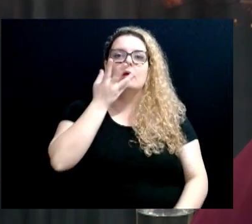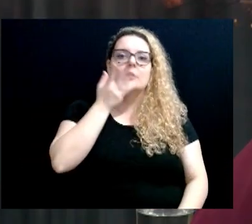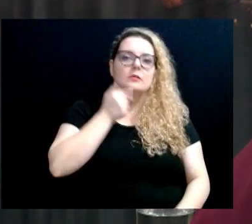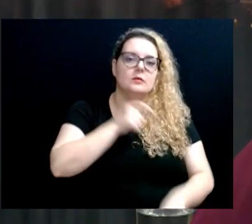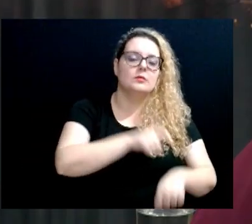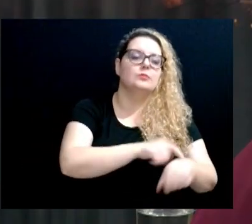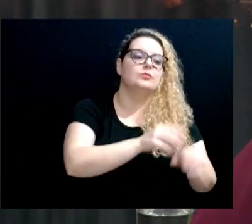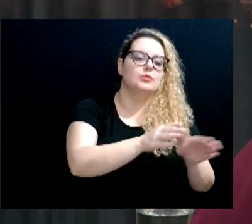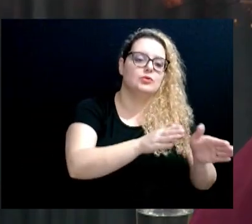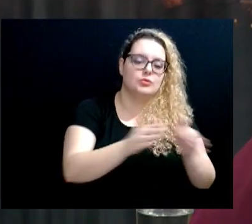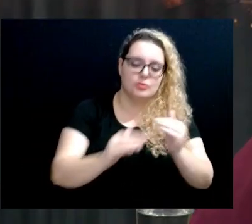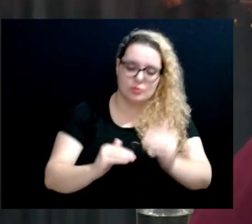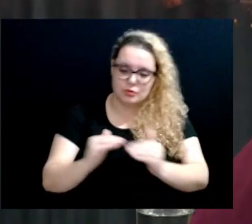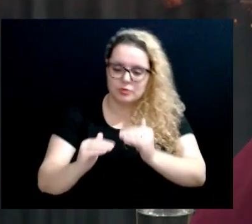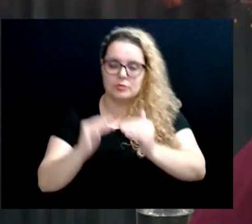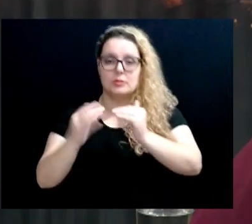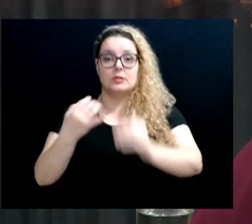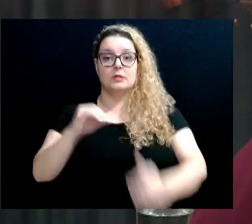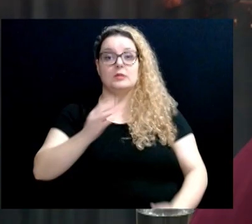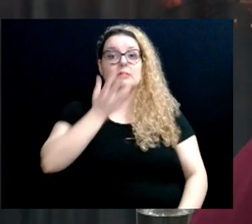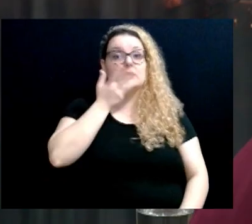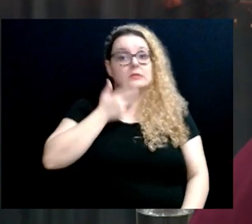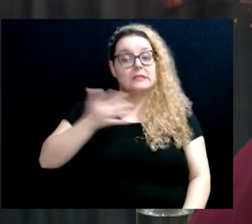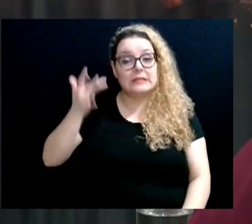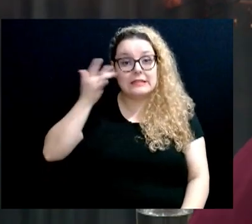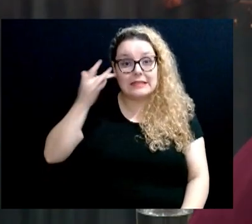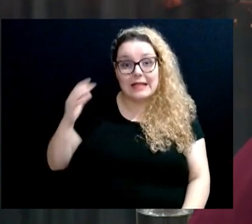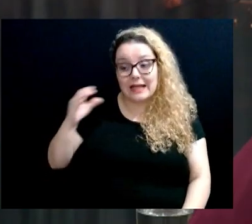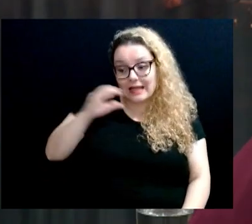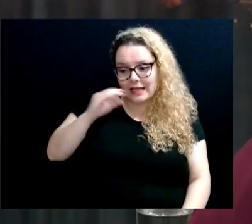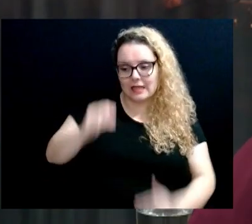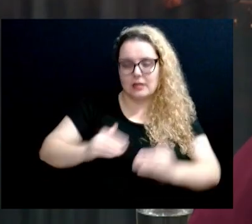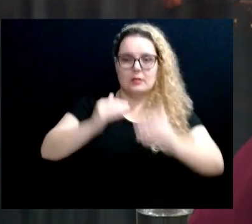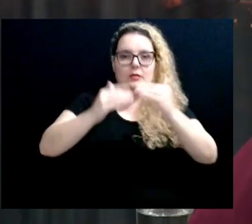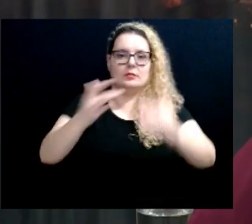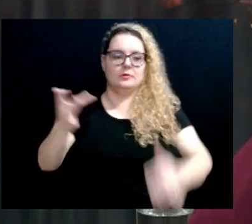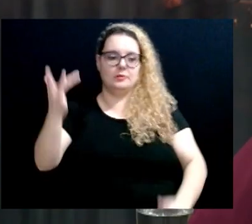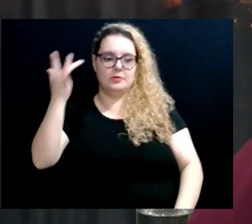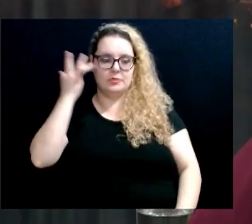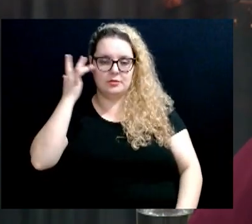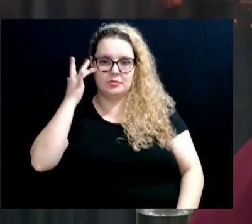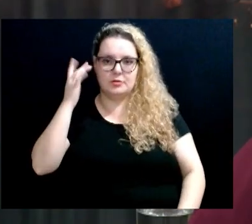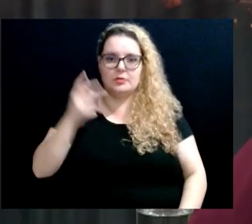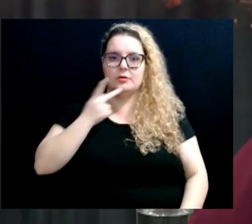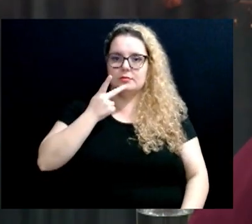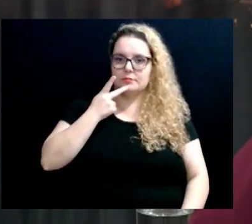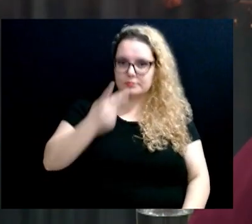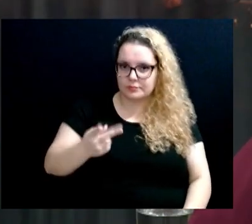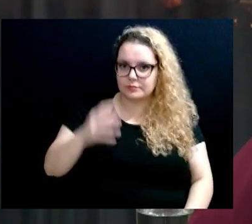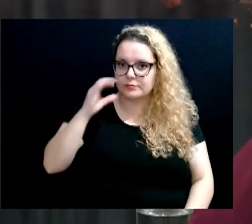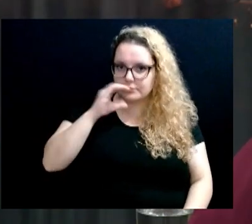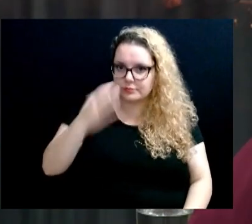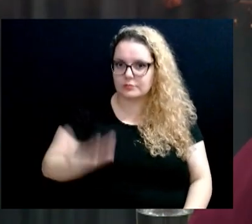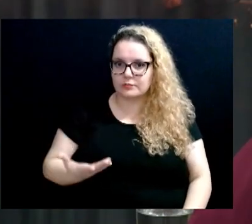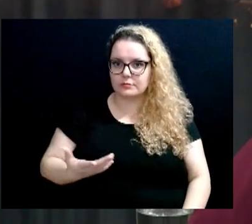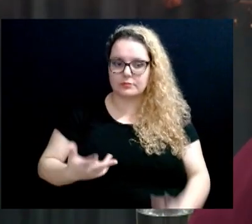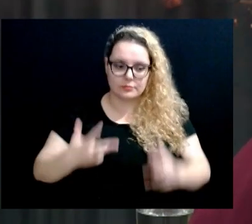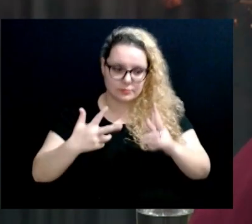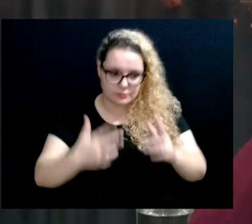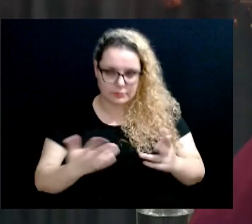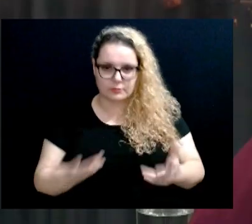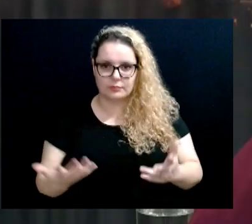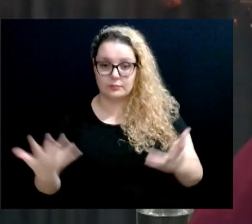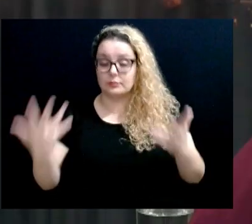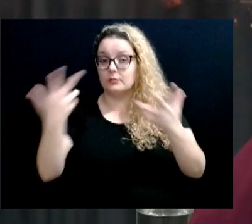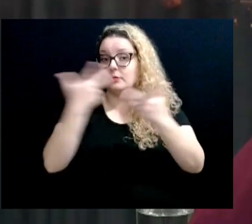Então, se a criança amadurece muito rápido, esse amadurecer que se fala muito rápido, como se fosse algo lindo de ser visto, não